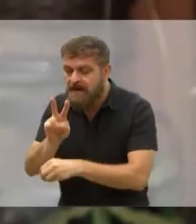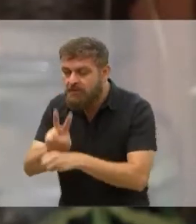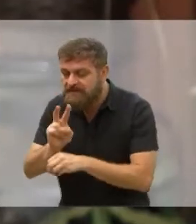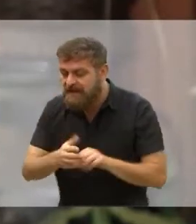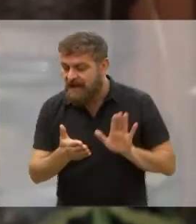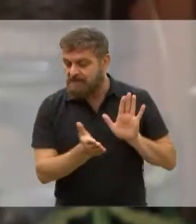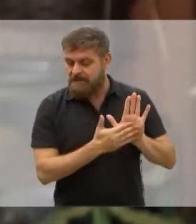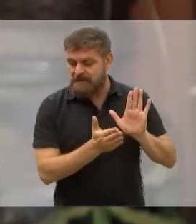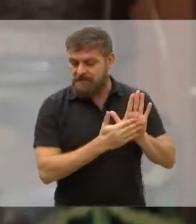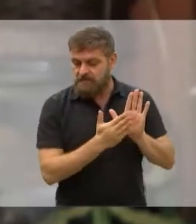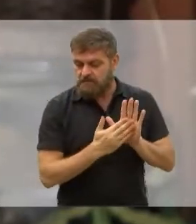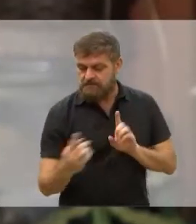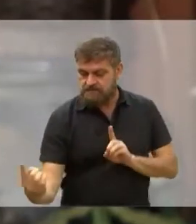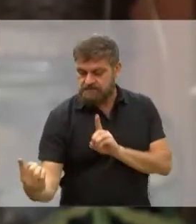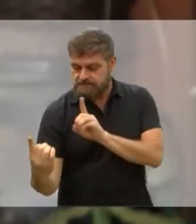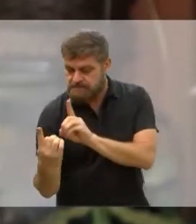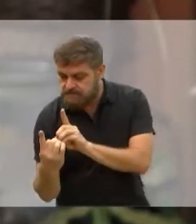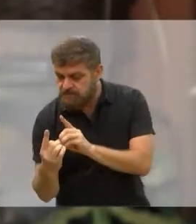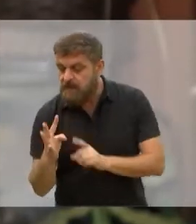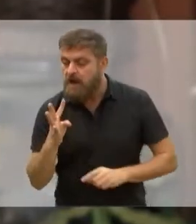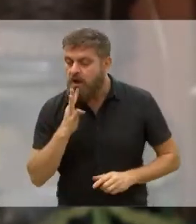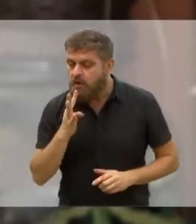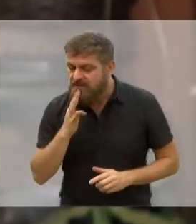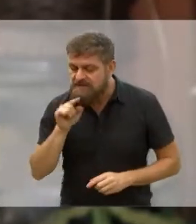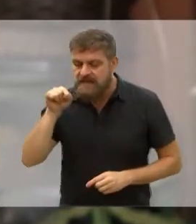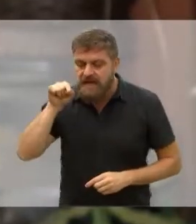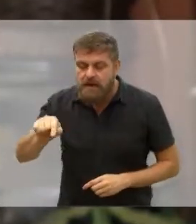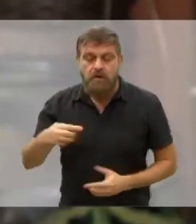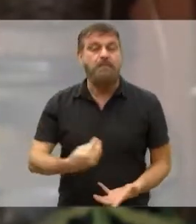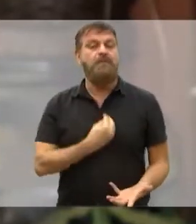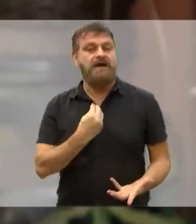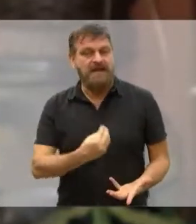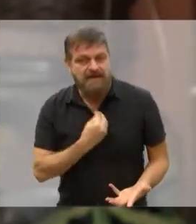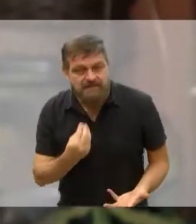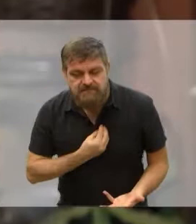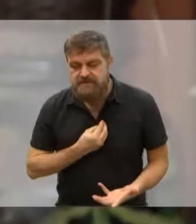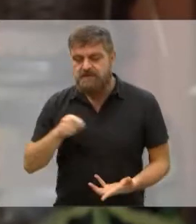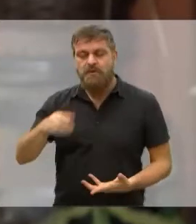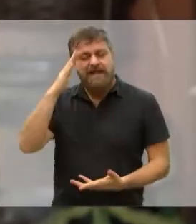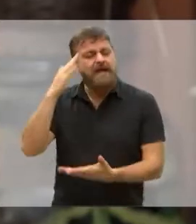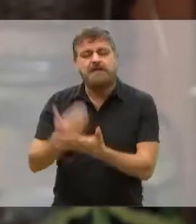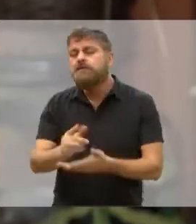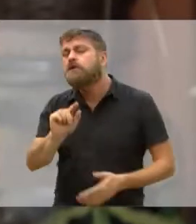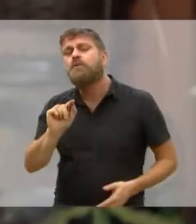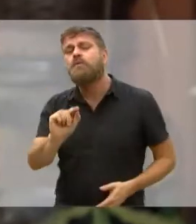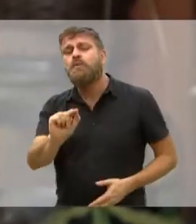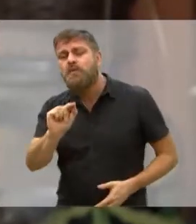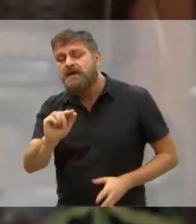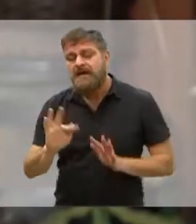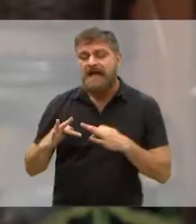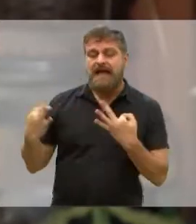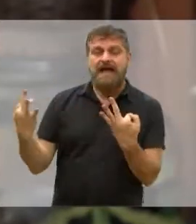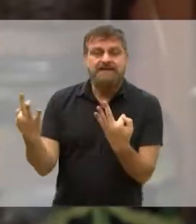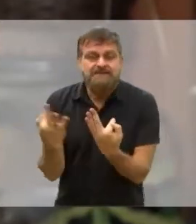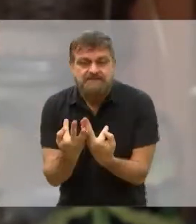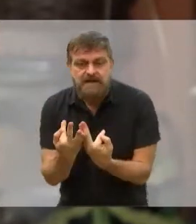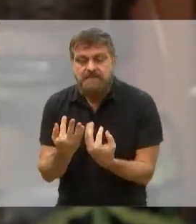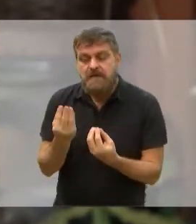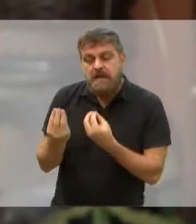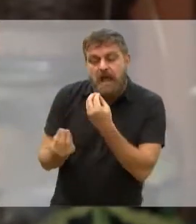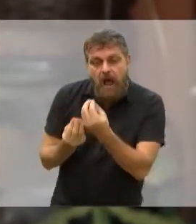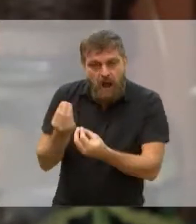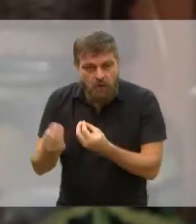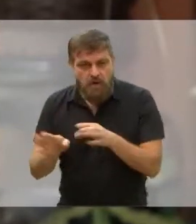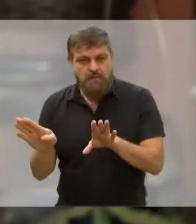outro, do ser humano, a gente tem que conhecer de onde ele está vindo, quais são as crenças que ele tem, como a família está